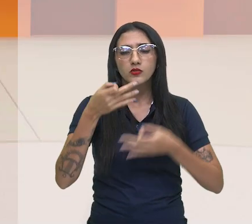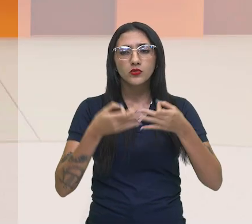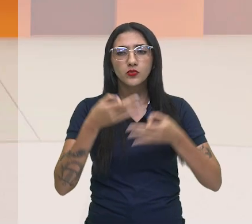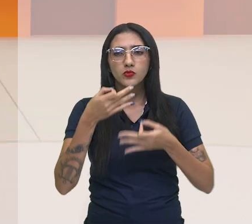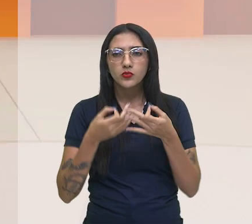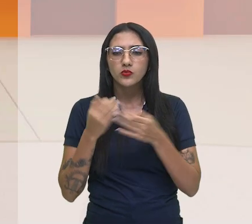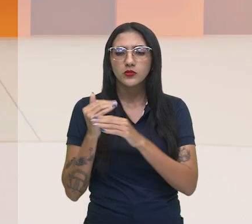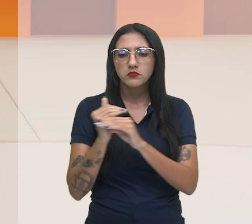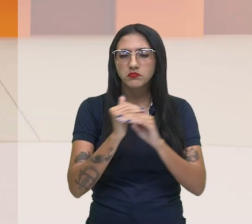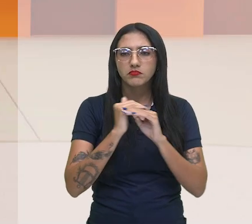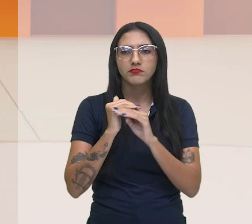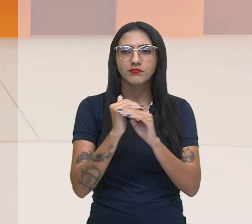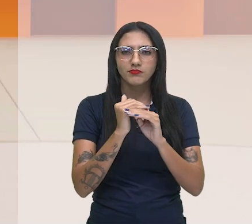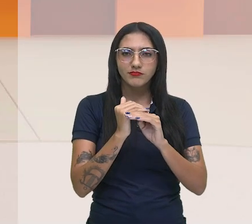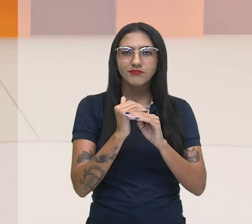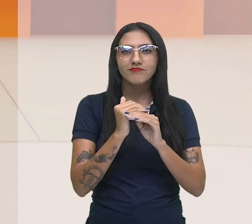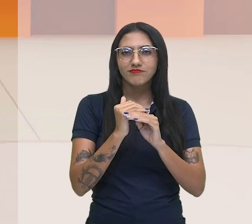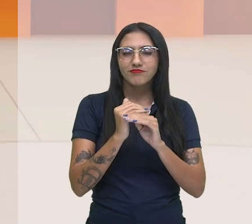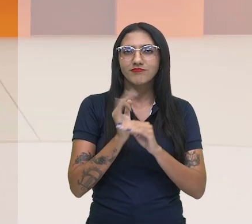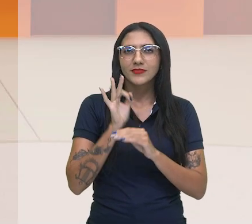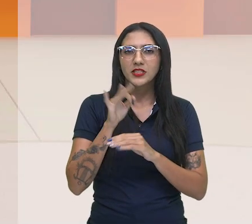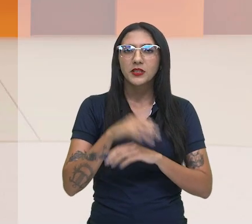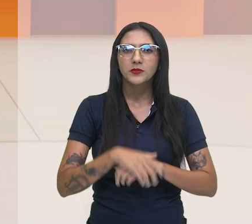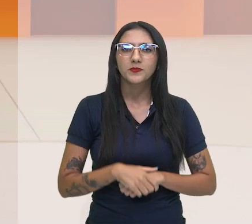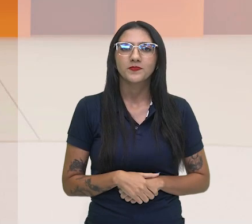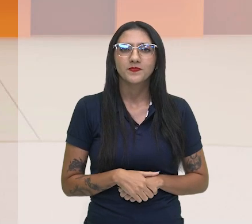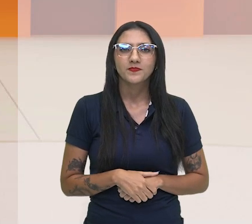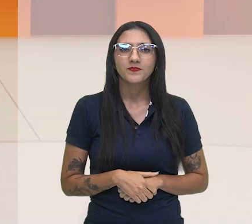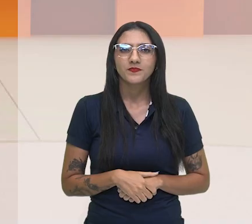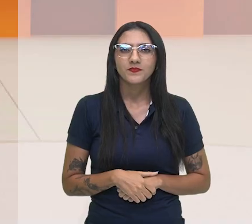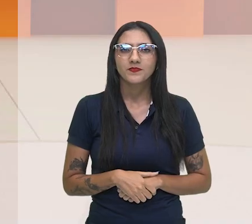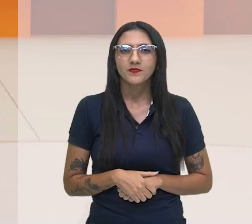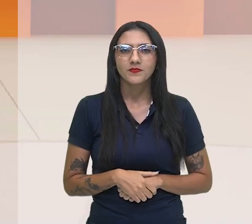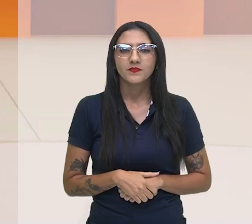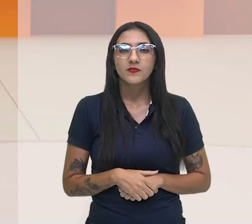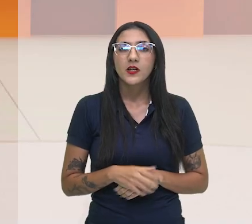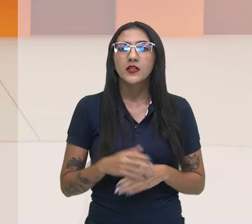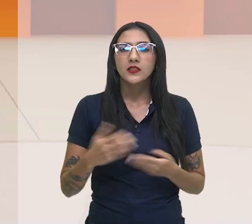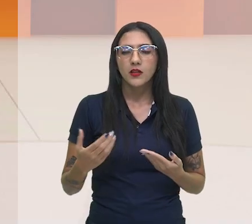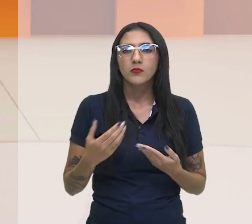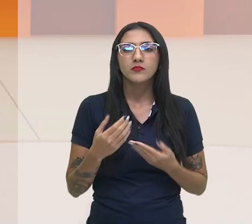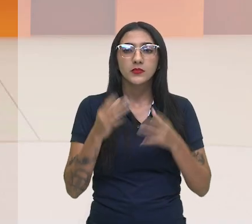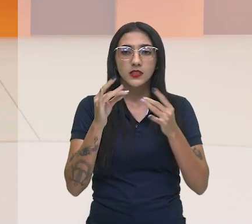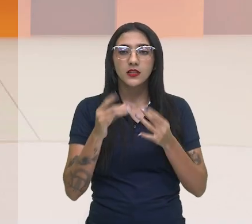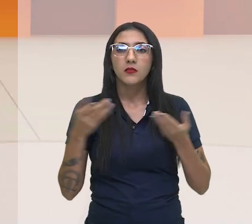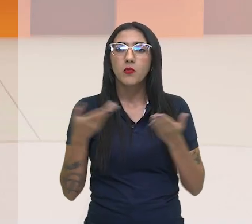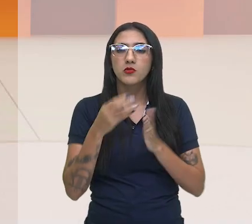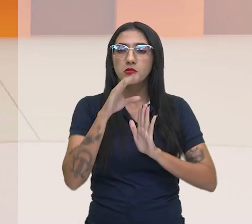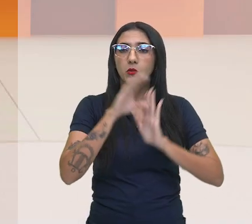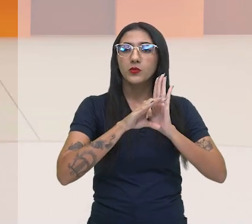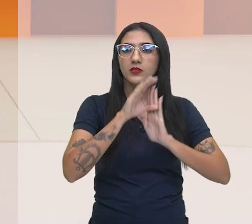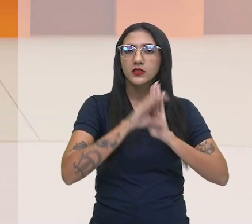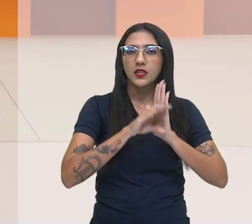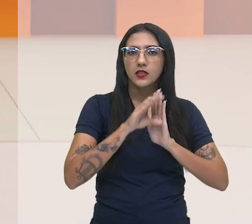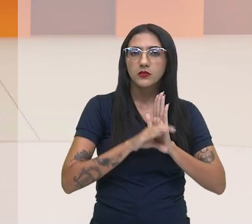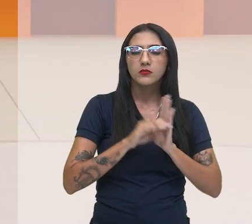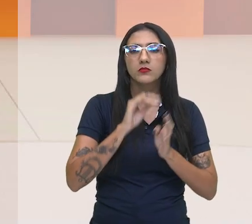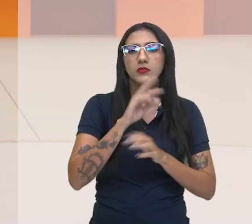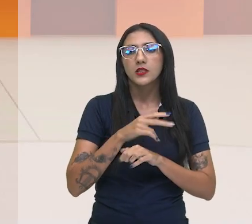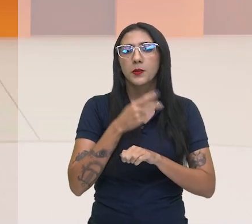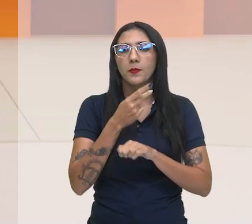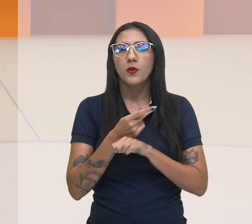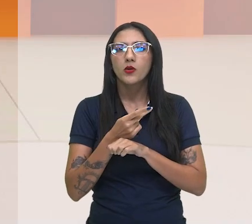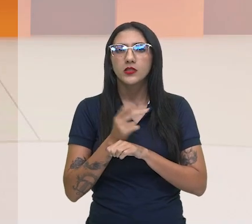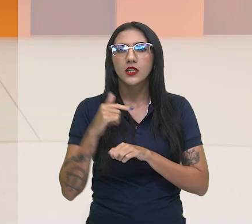mais igualitária. Tá bom, pessoal? Então, falamos aqui dos conceitos, depois dos